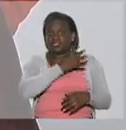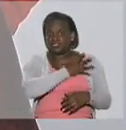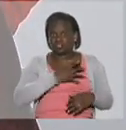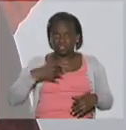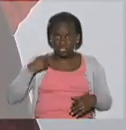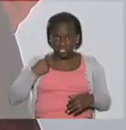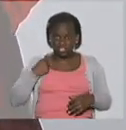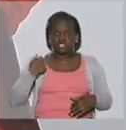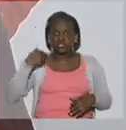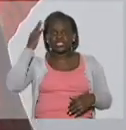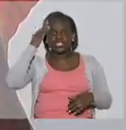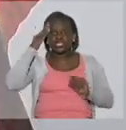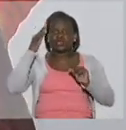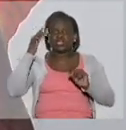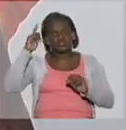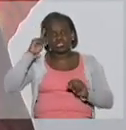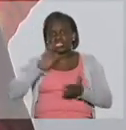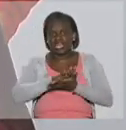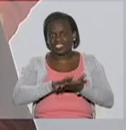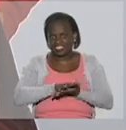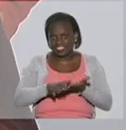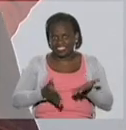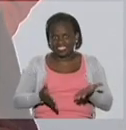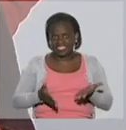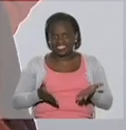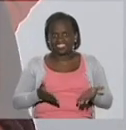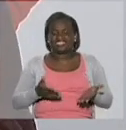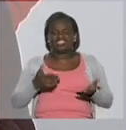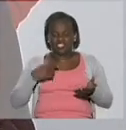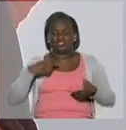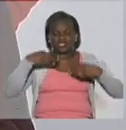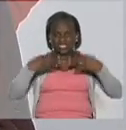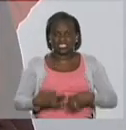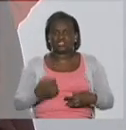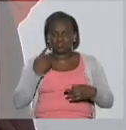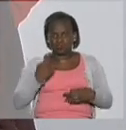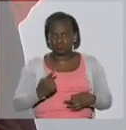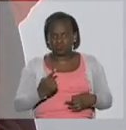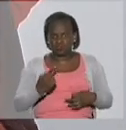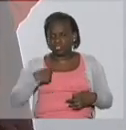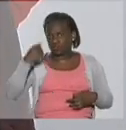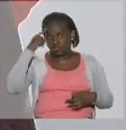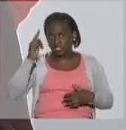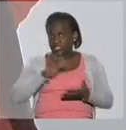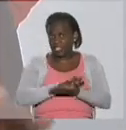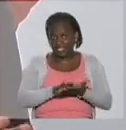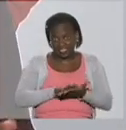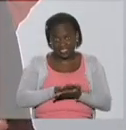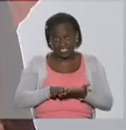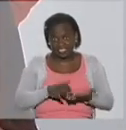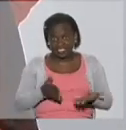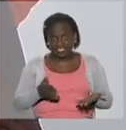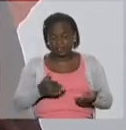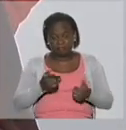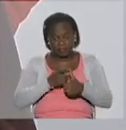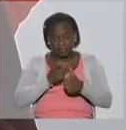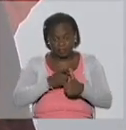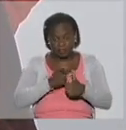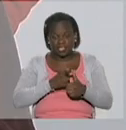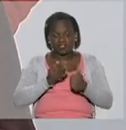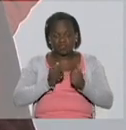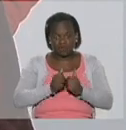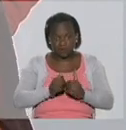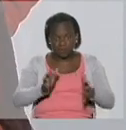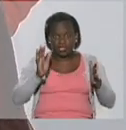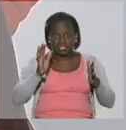é a de Sócrates. Sei que nada sei, né? Então, eu tenho uma certeza de que eu nada sei. É o primeiro passo